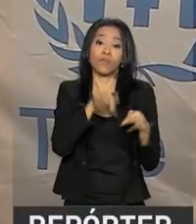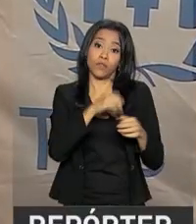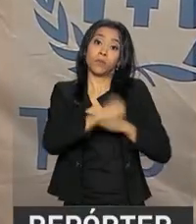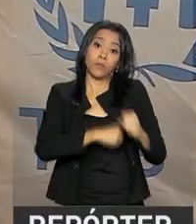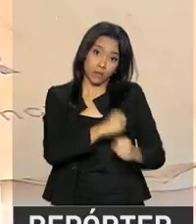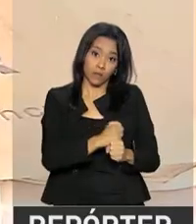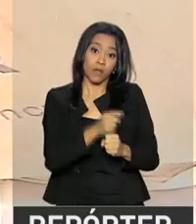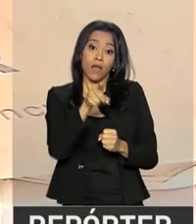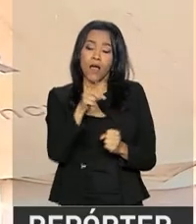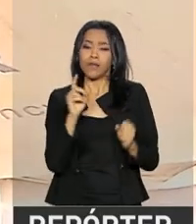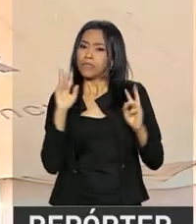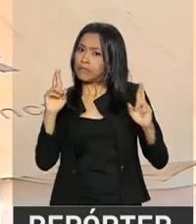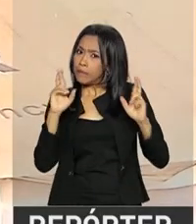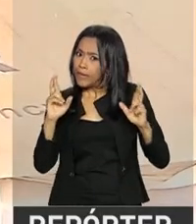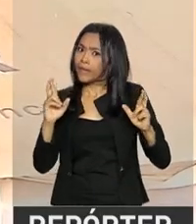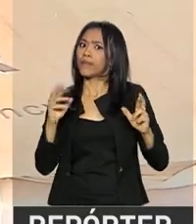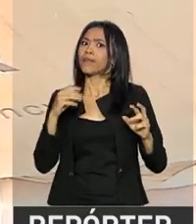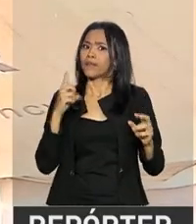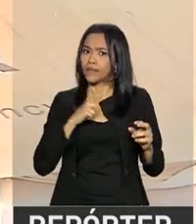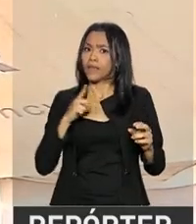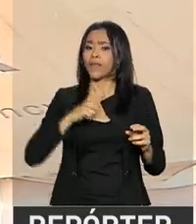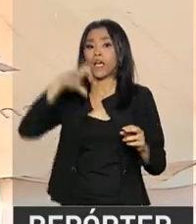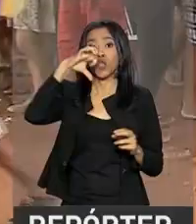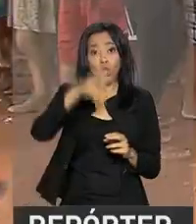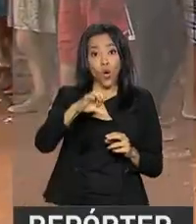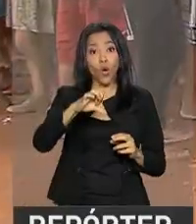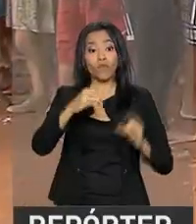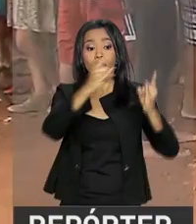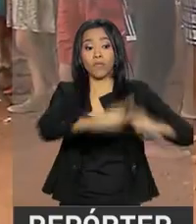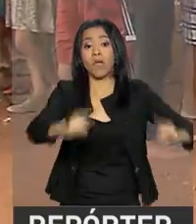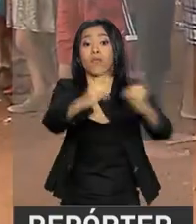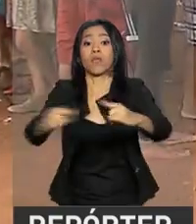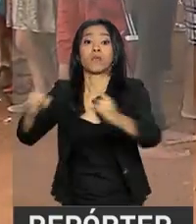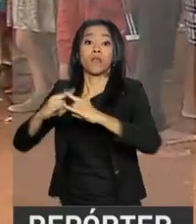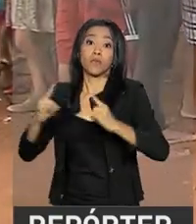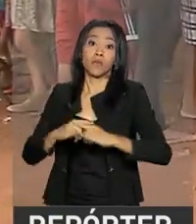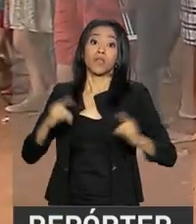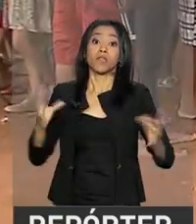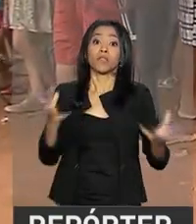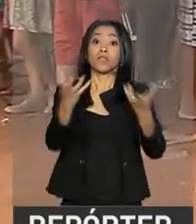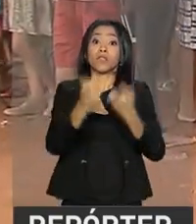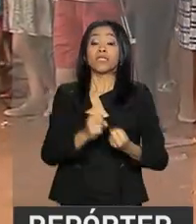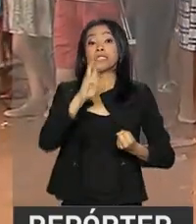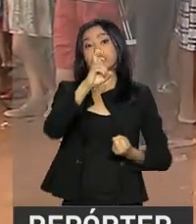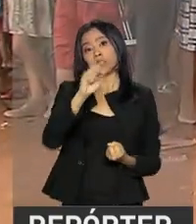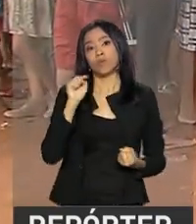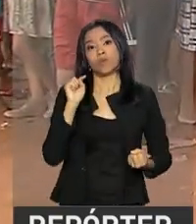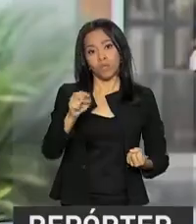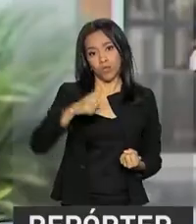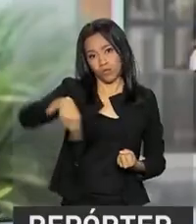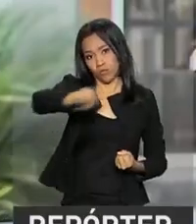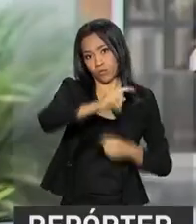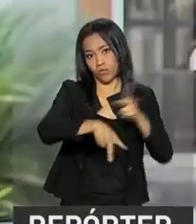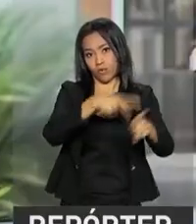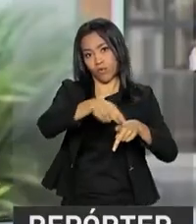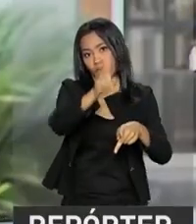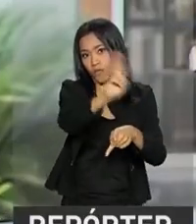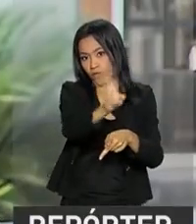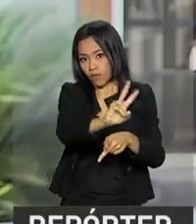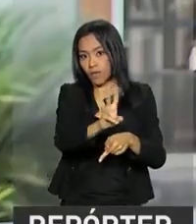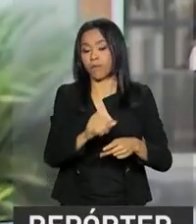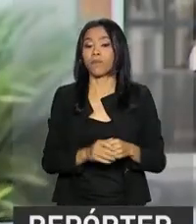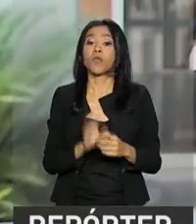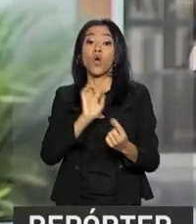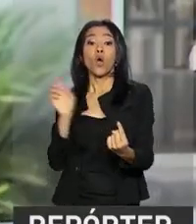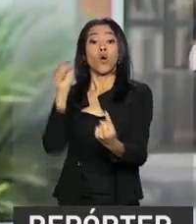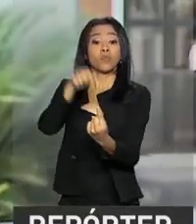que até lá haja nove abrigos em boa vista olhando 5 mil venezuelanos a função da briga é o